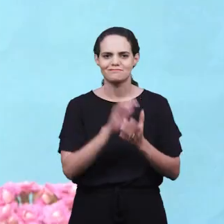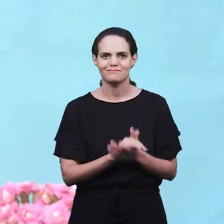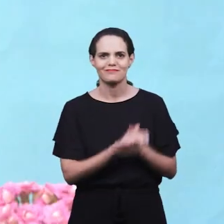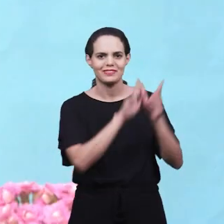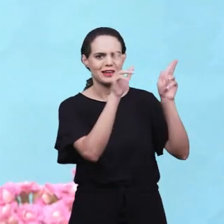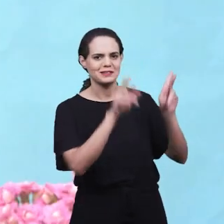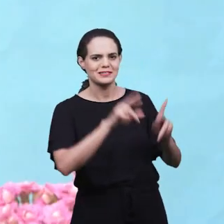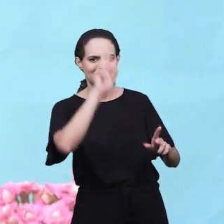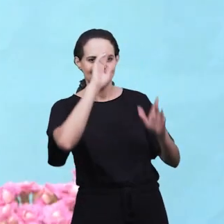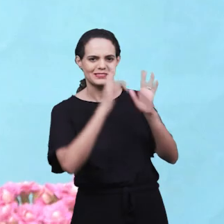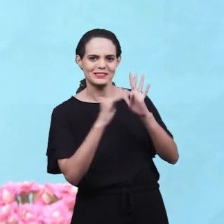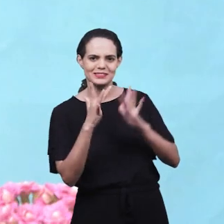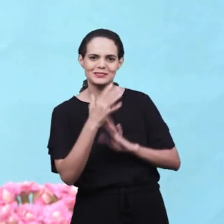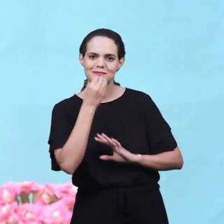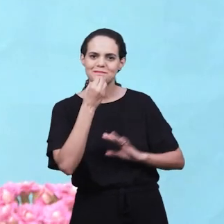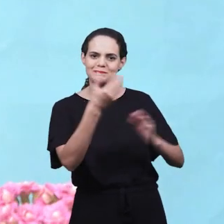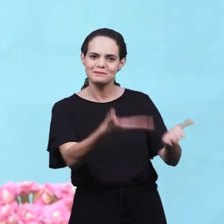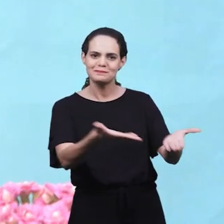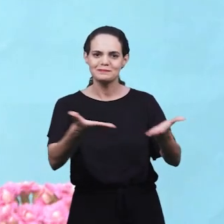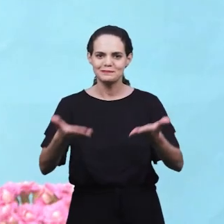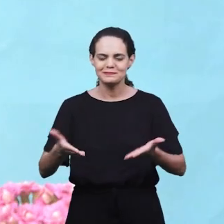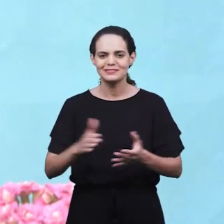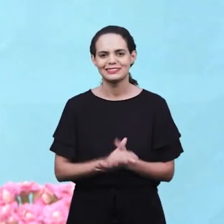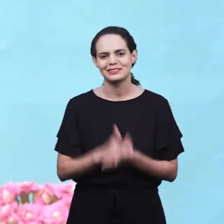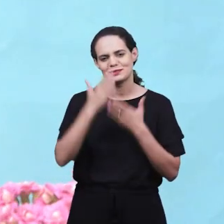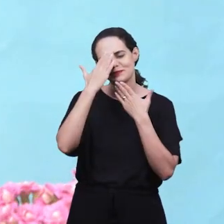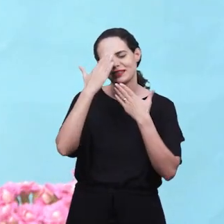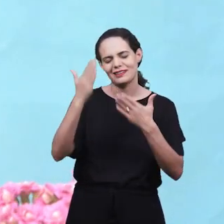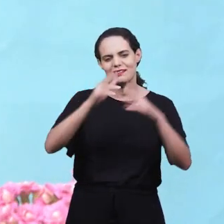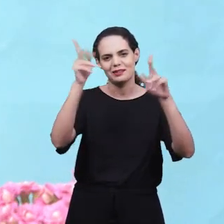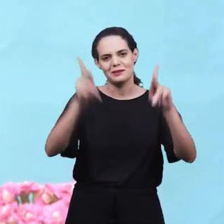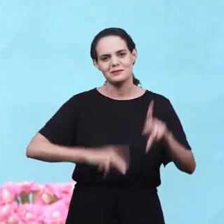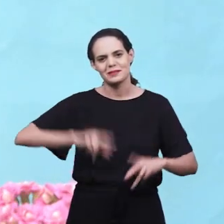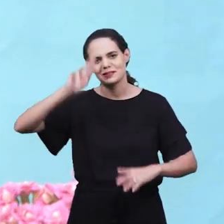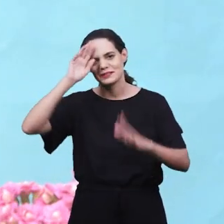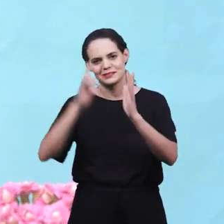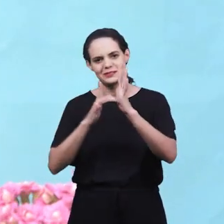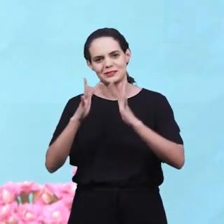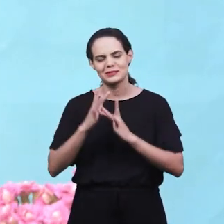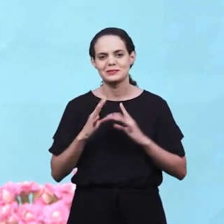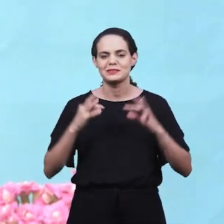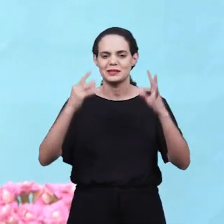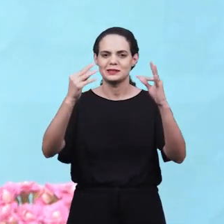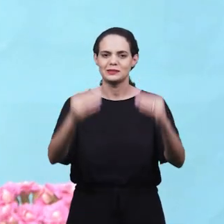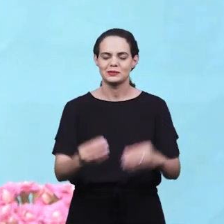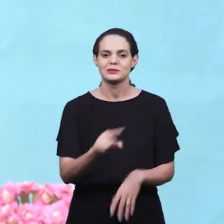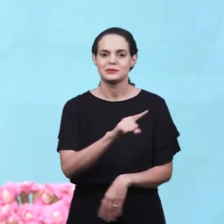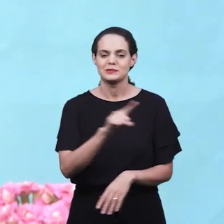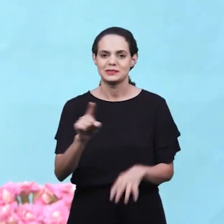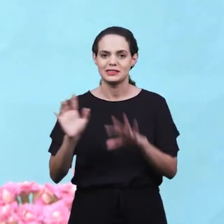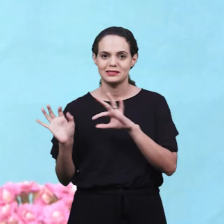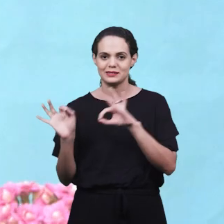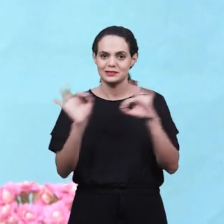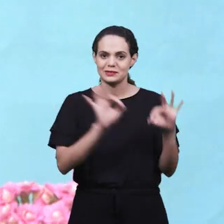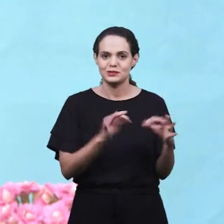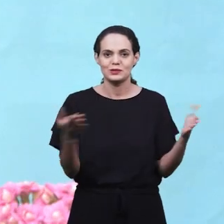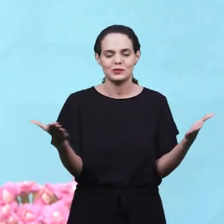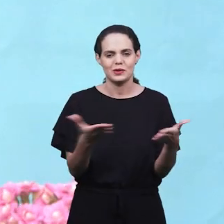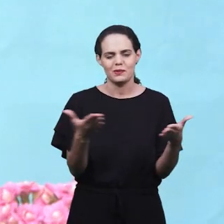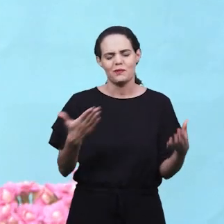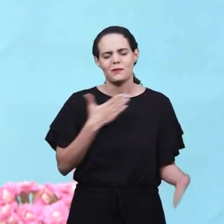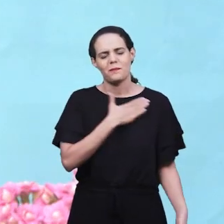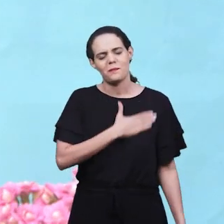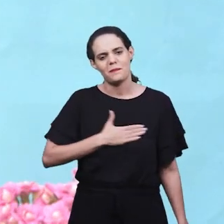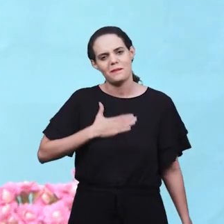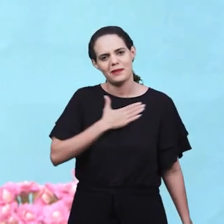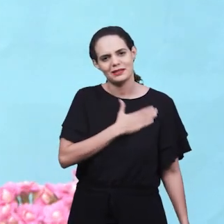bem-vinda. Obrigada, a paz do Senhor Jesus, a todos, a Bruna, a todos que nos estão assistindo. É um prazer estar